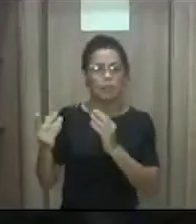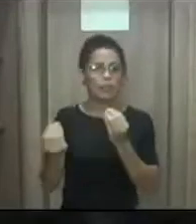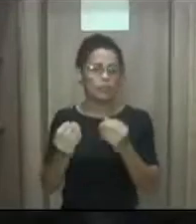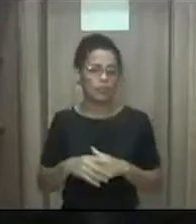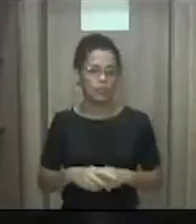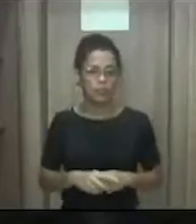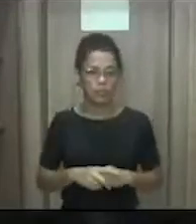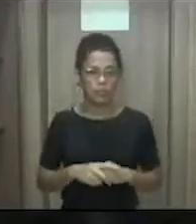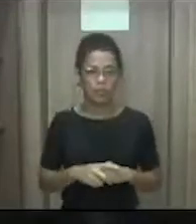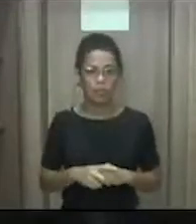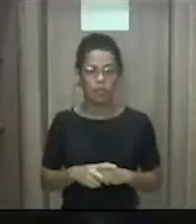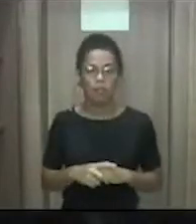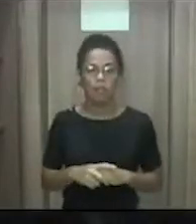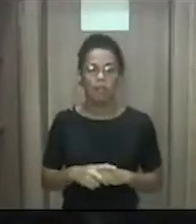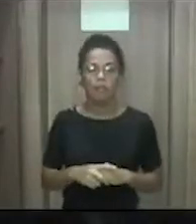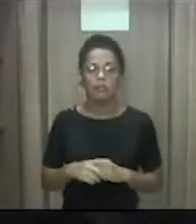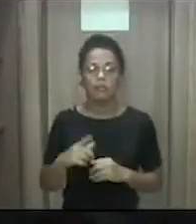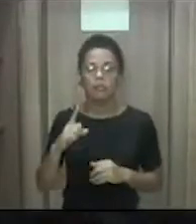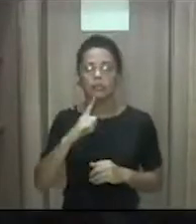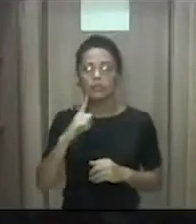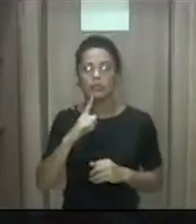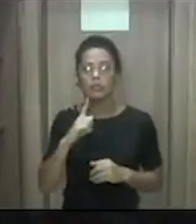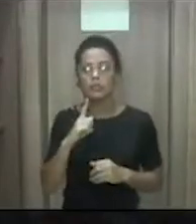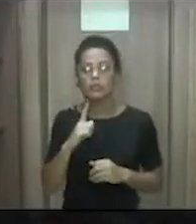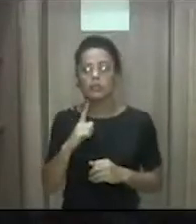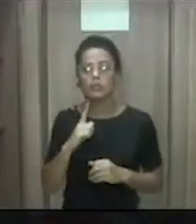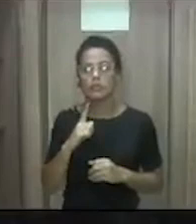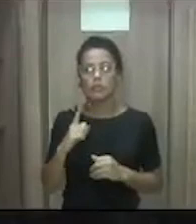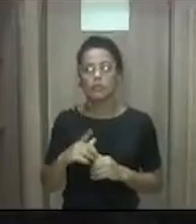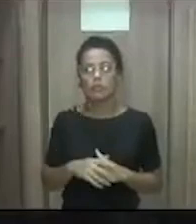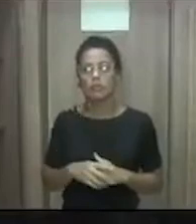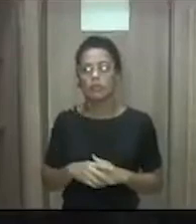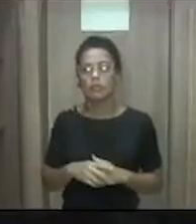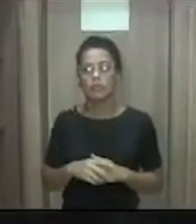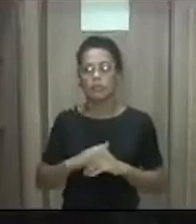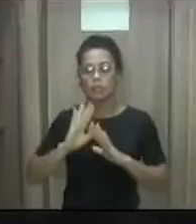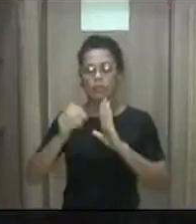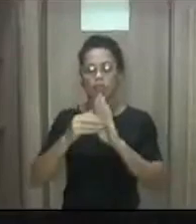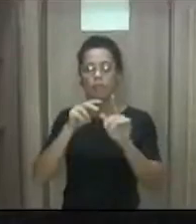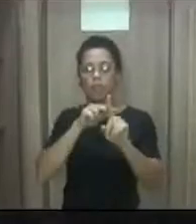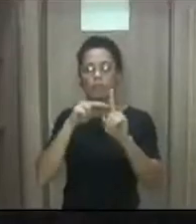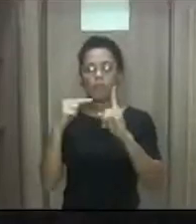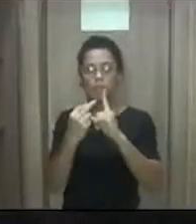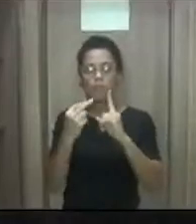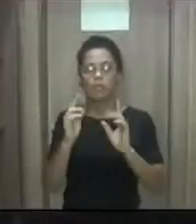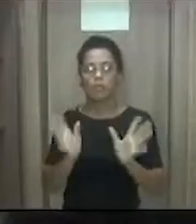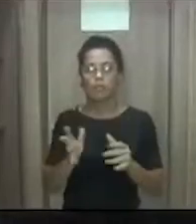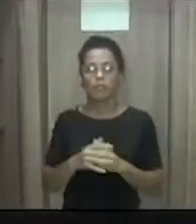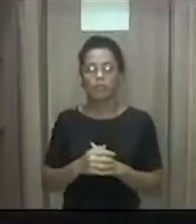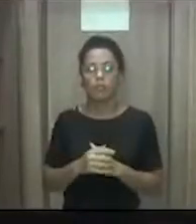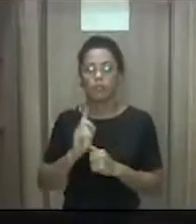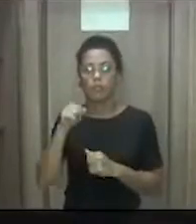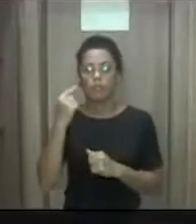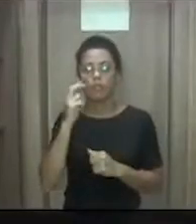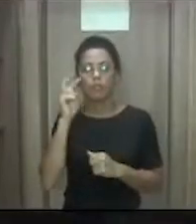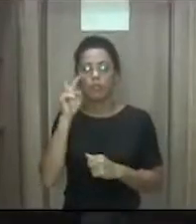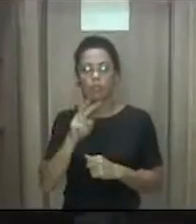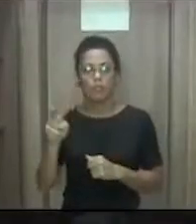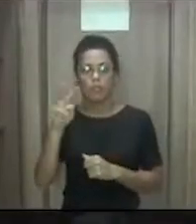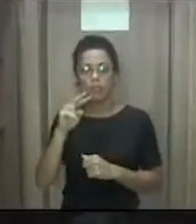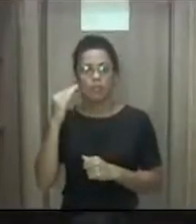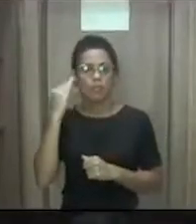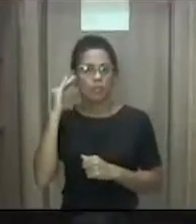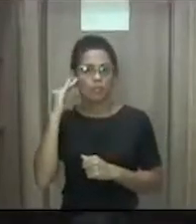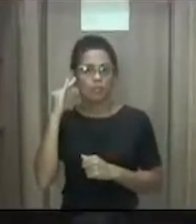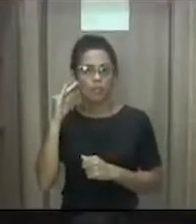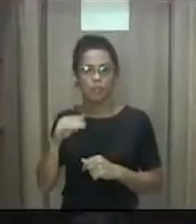isso nos chama a atenção para uma outra perspectiva, que é quando a gente vê municípios que estruturam sua oferta de prótese